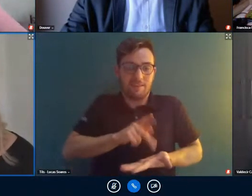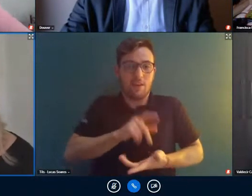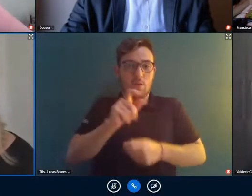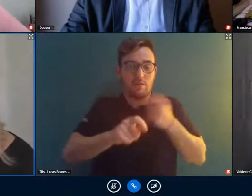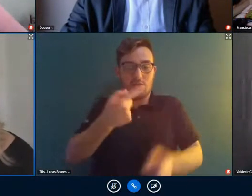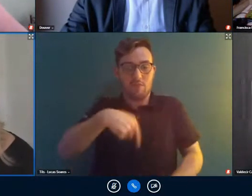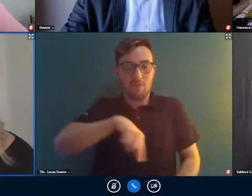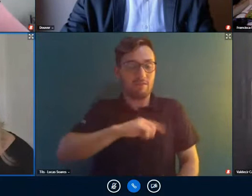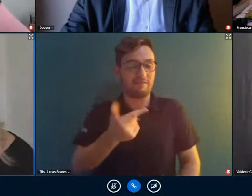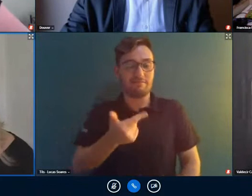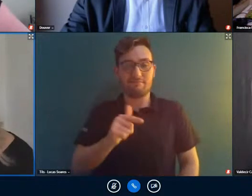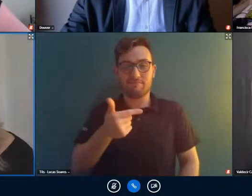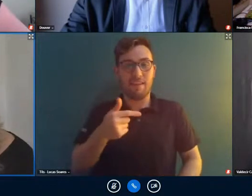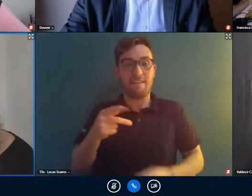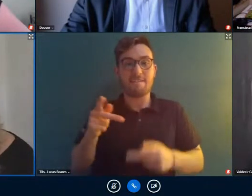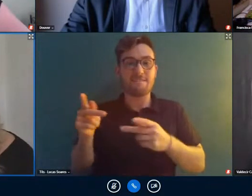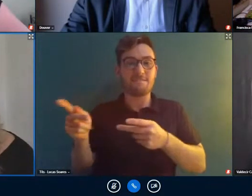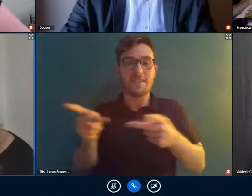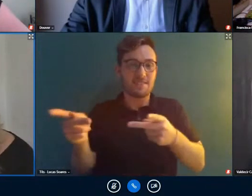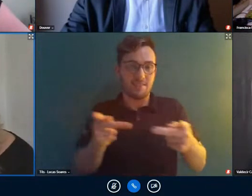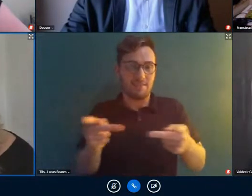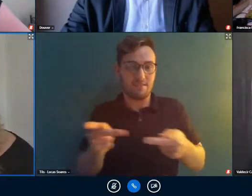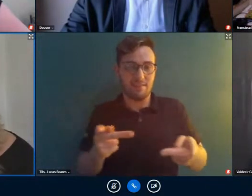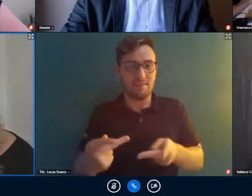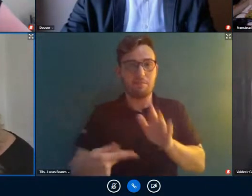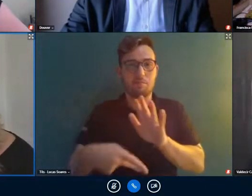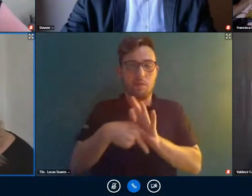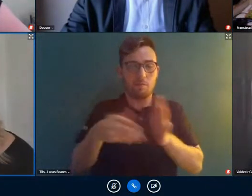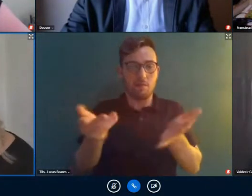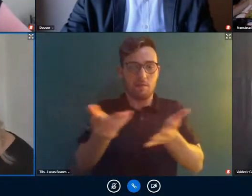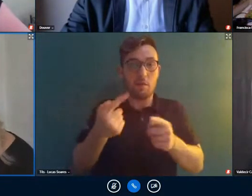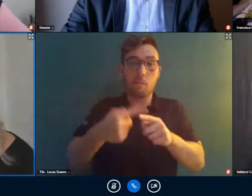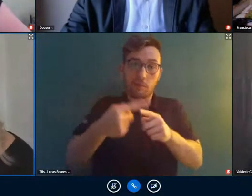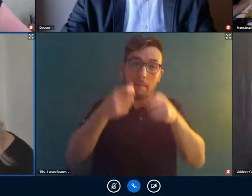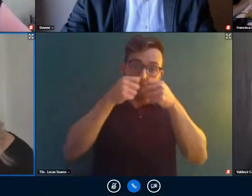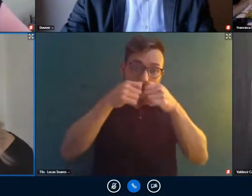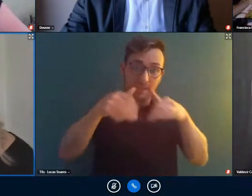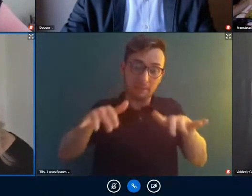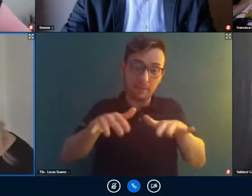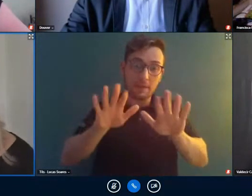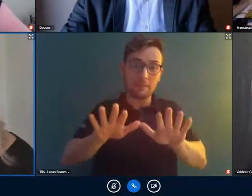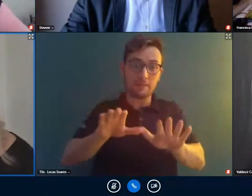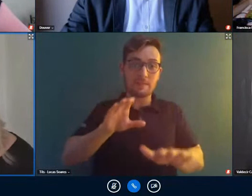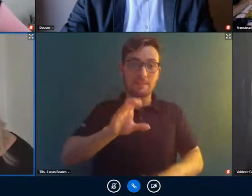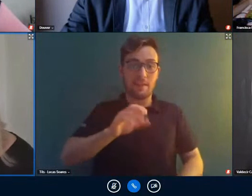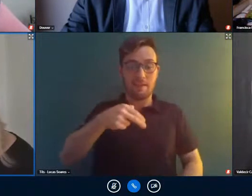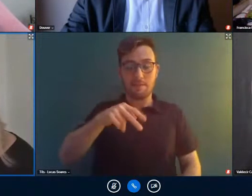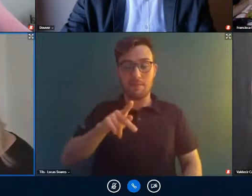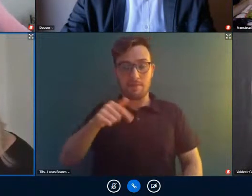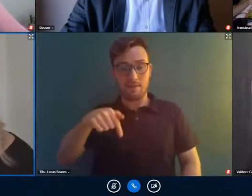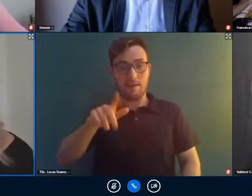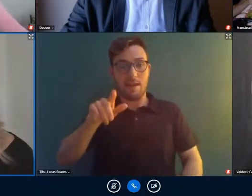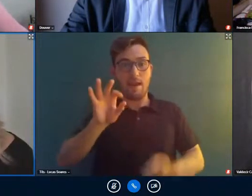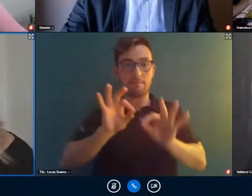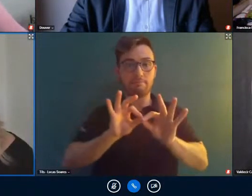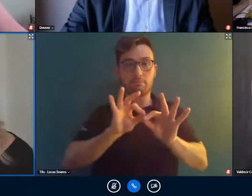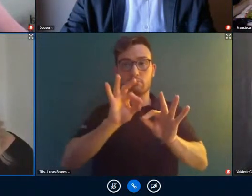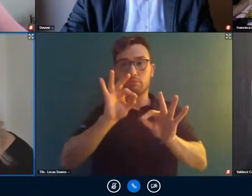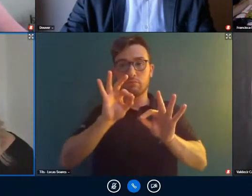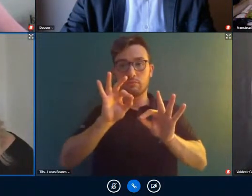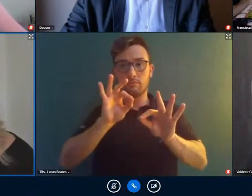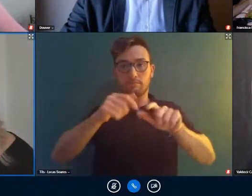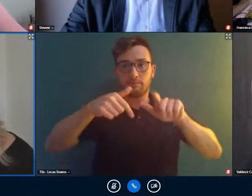estamos fazendo visitas agora por causa da pandemia, e o nosso projeto do CNPq ele foi prorrogado um ano a mais